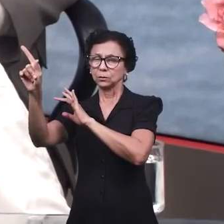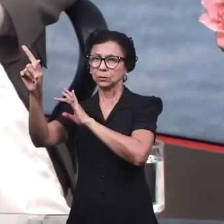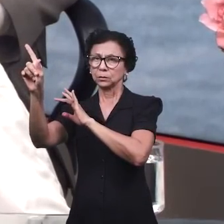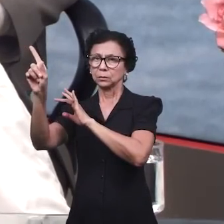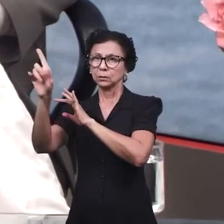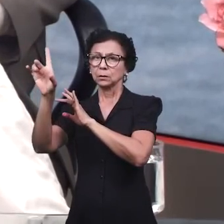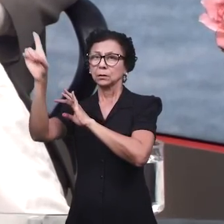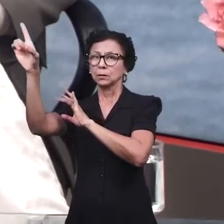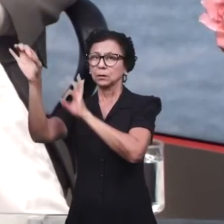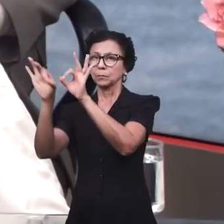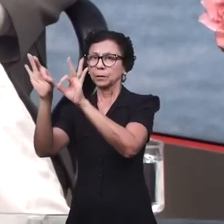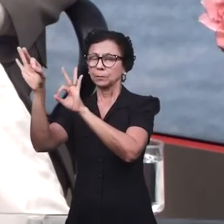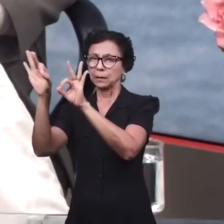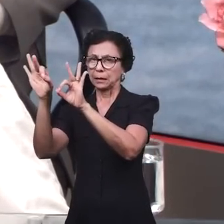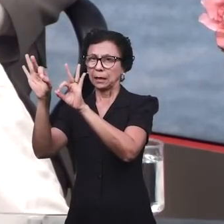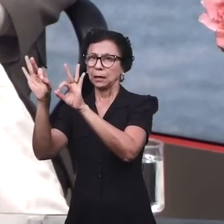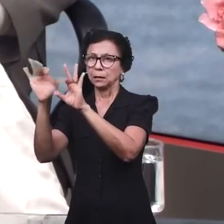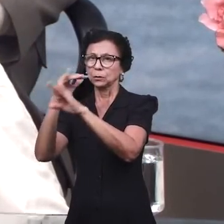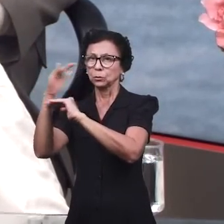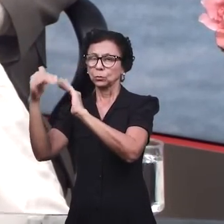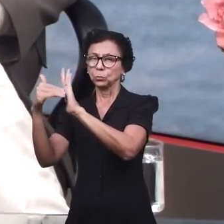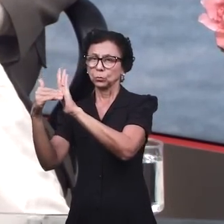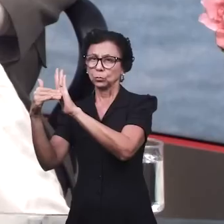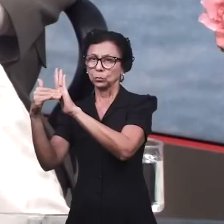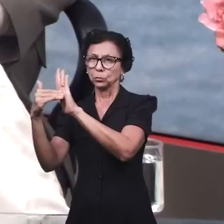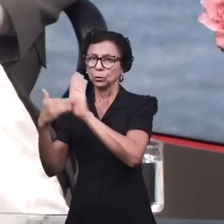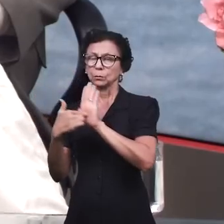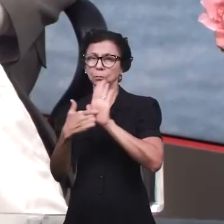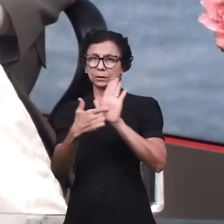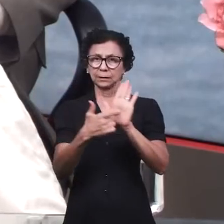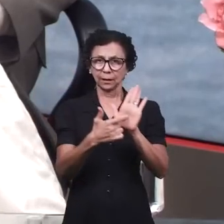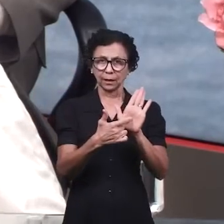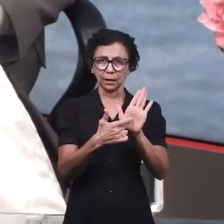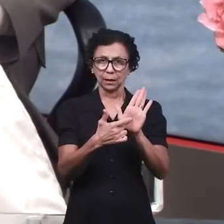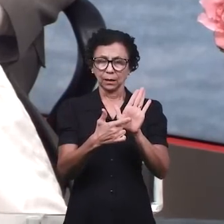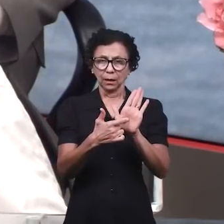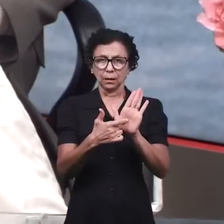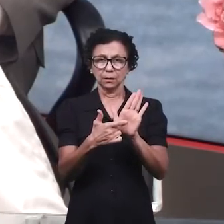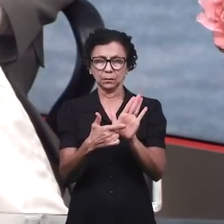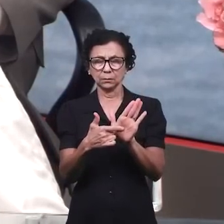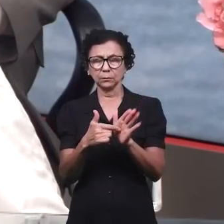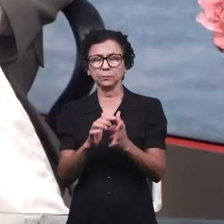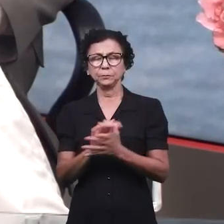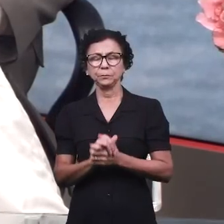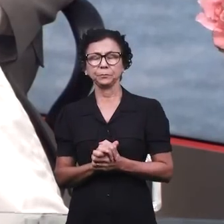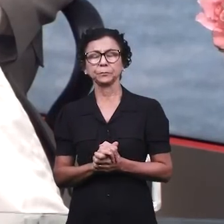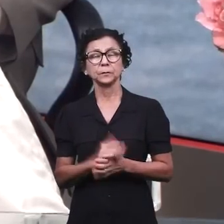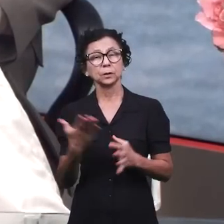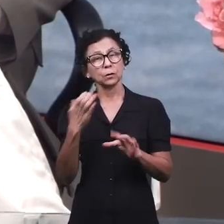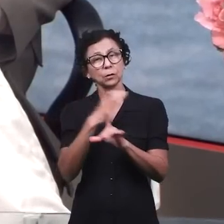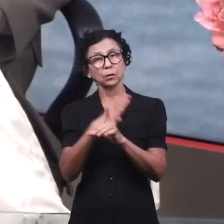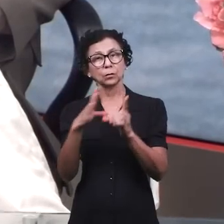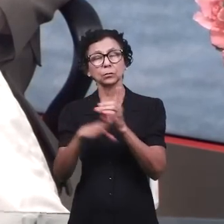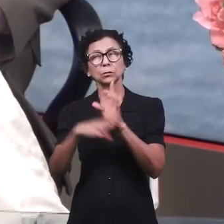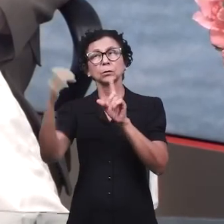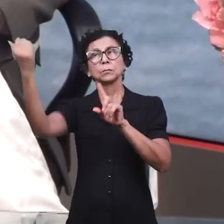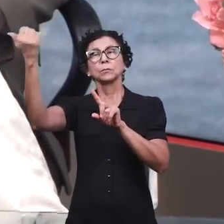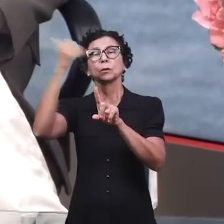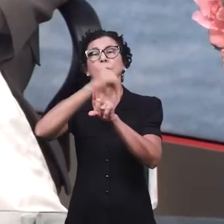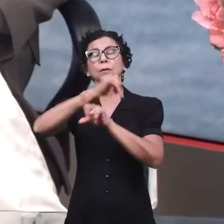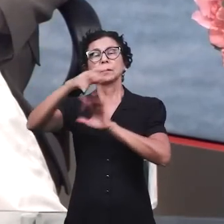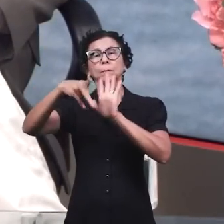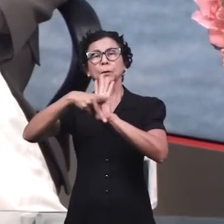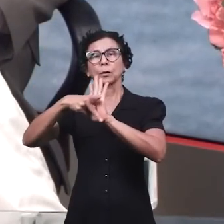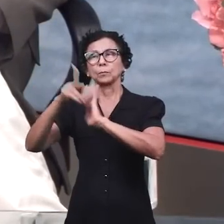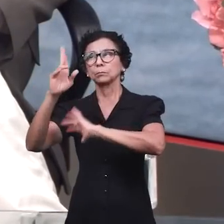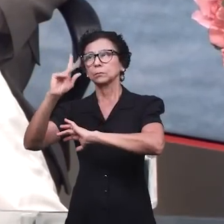programado para ser profético. A princípio, houve uma dificuldade muito grande, porque como que a gente ia alcançar